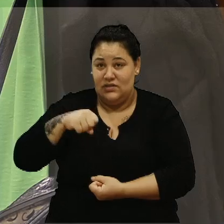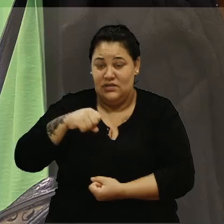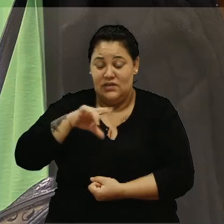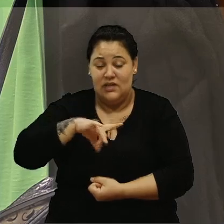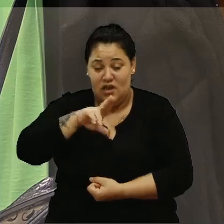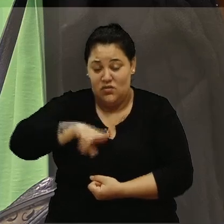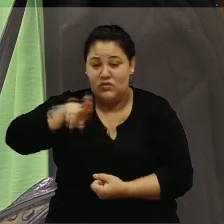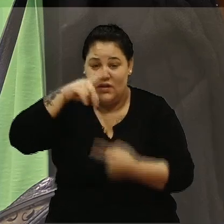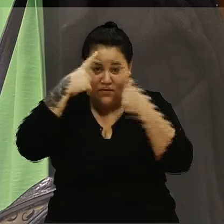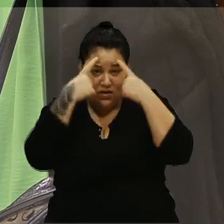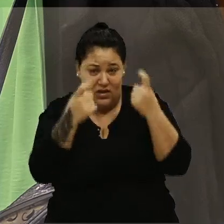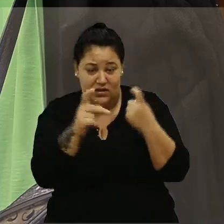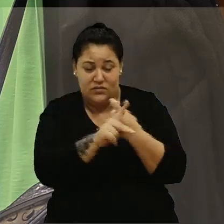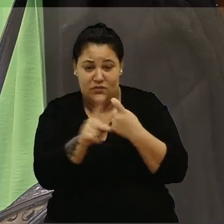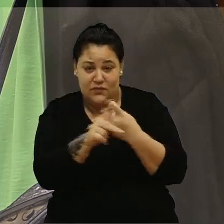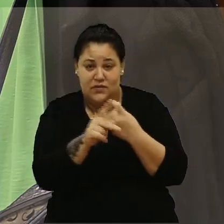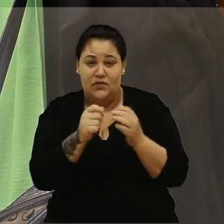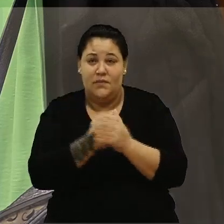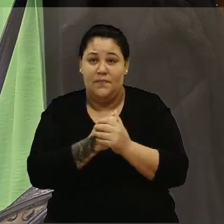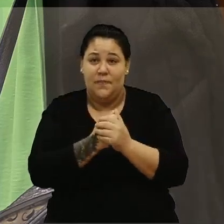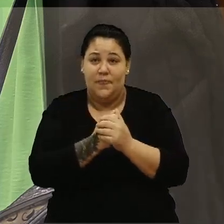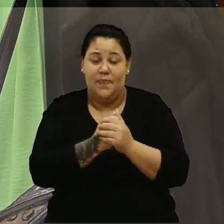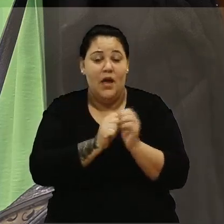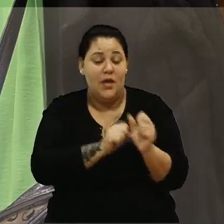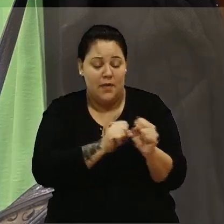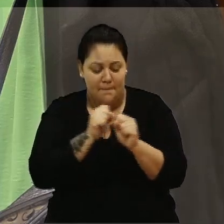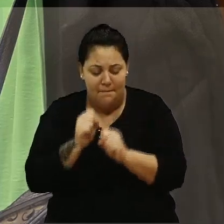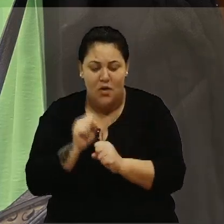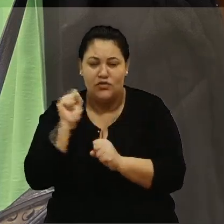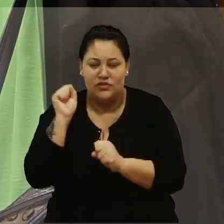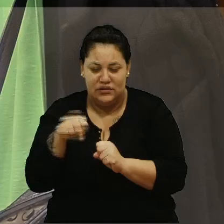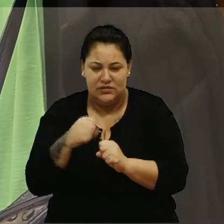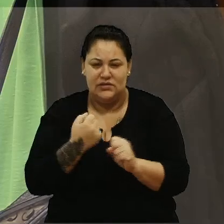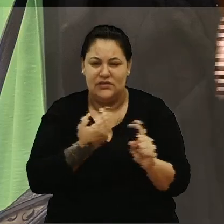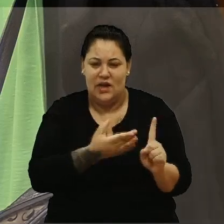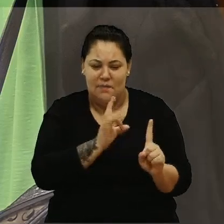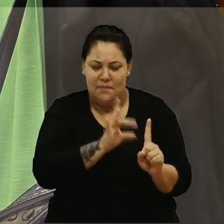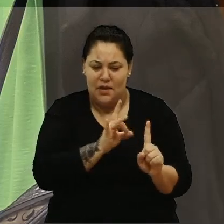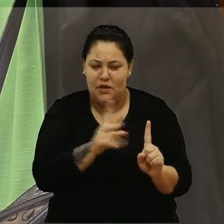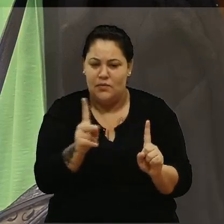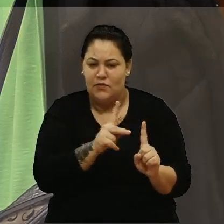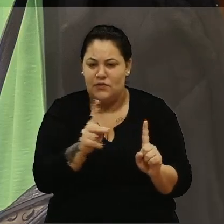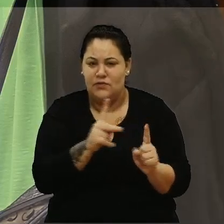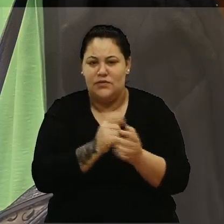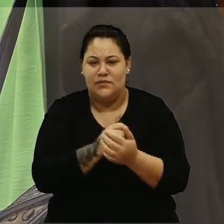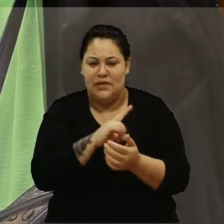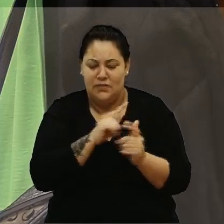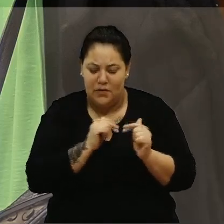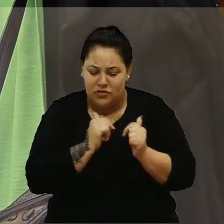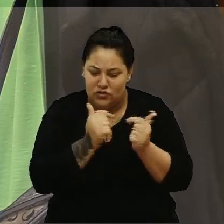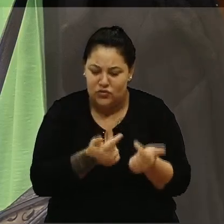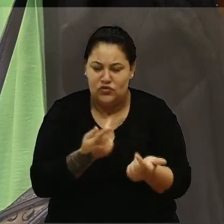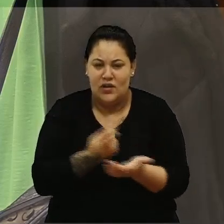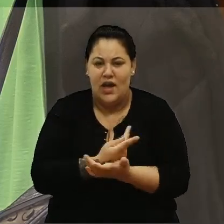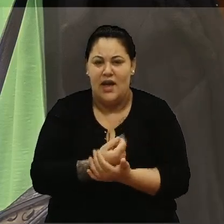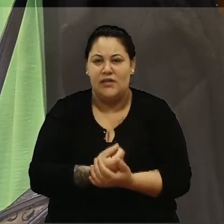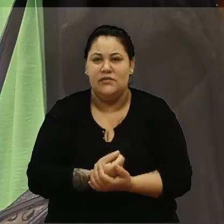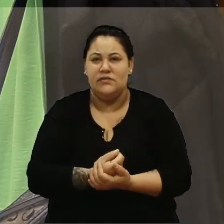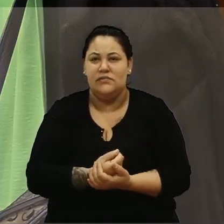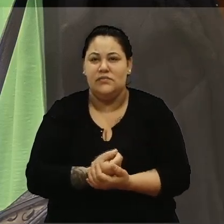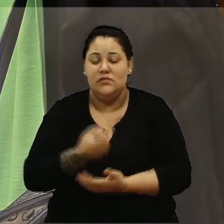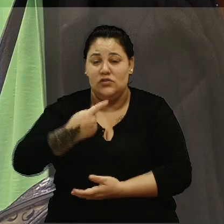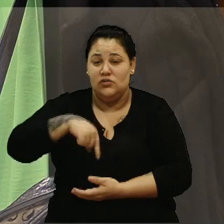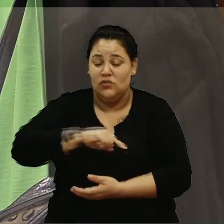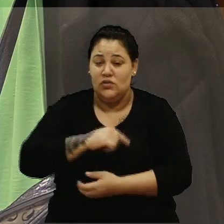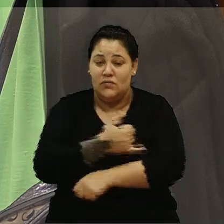professores, que pode sim coagir professores para que eles ajam de determinada forma. A gente está passando por